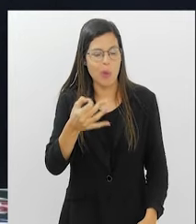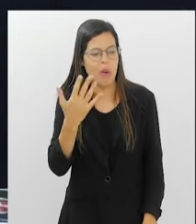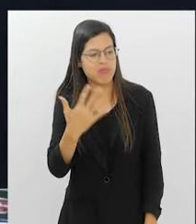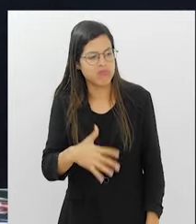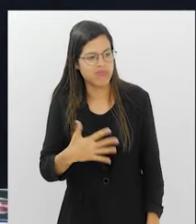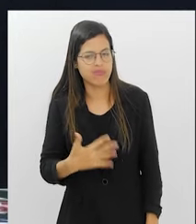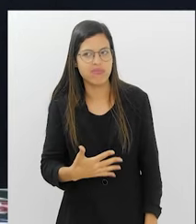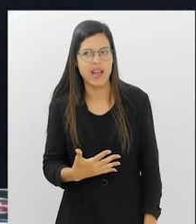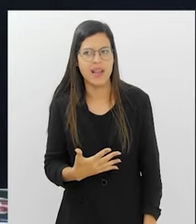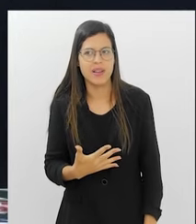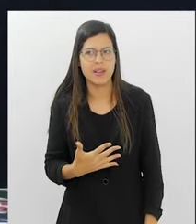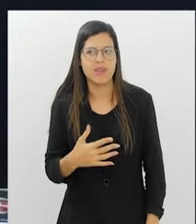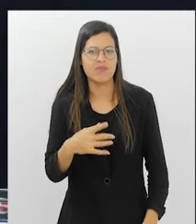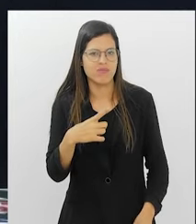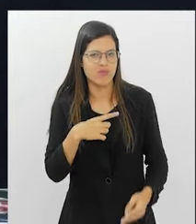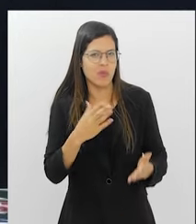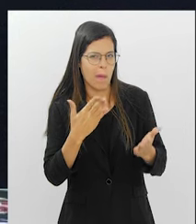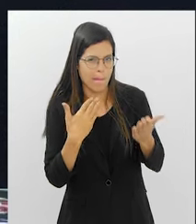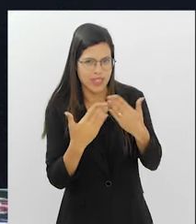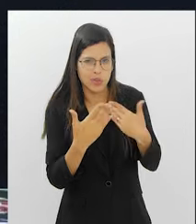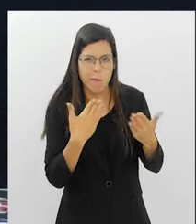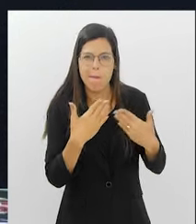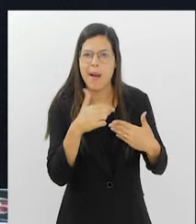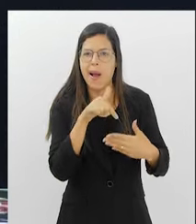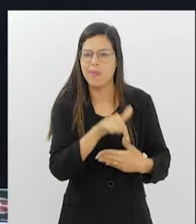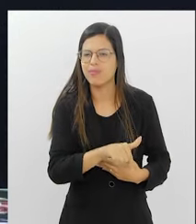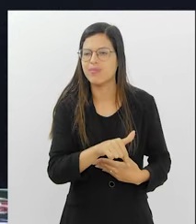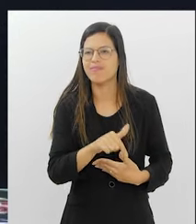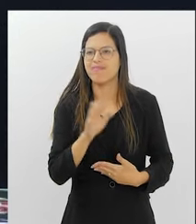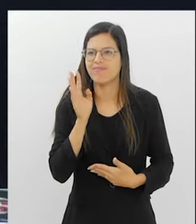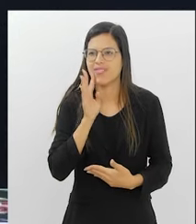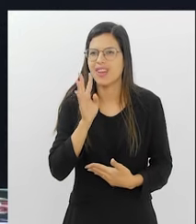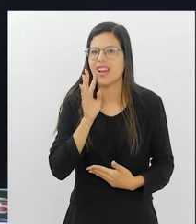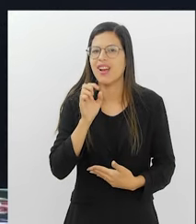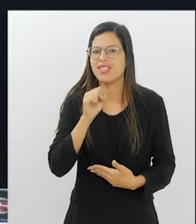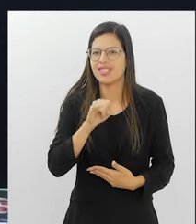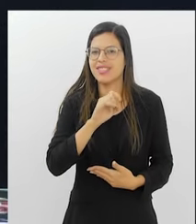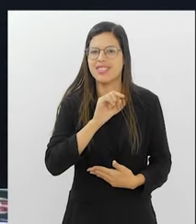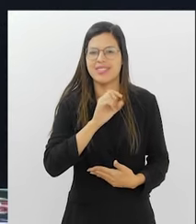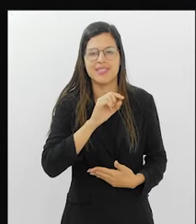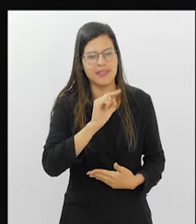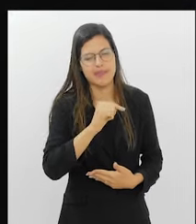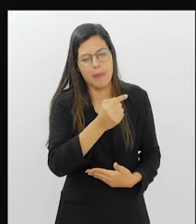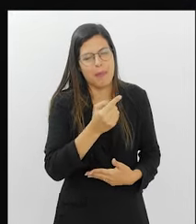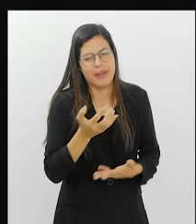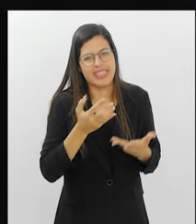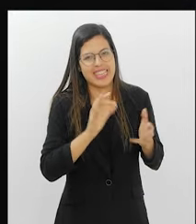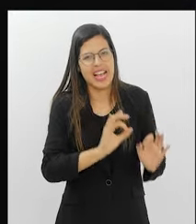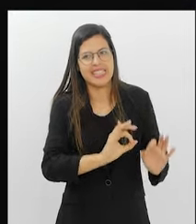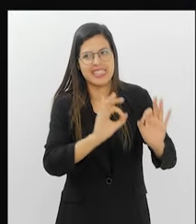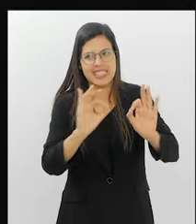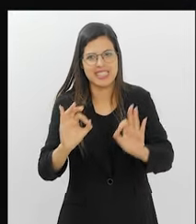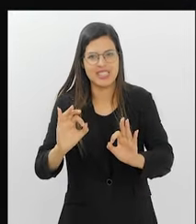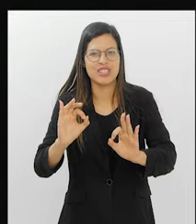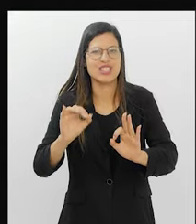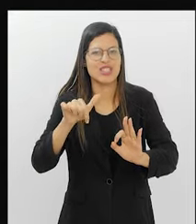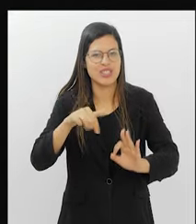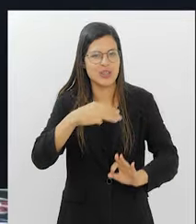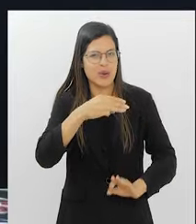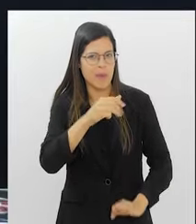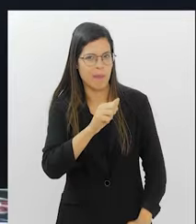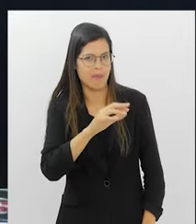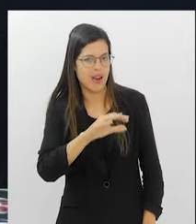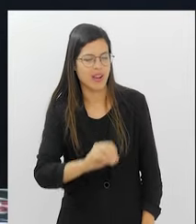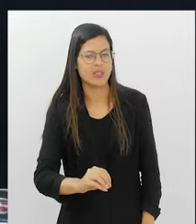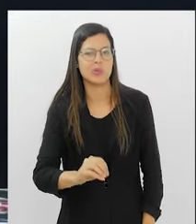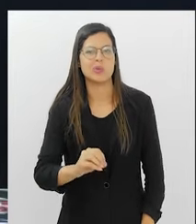impressionou muito cara e eu tive aqui um um bate-papo bem bacana com ele é maravilhoso vocês puderem assistir aí é interessante Márcio